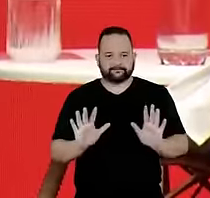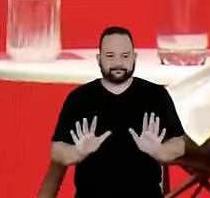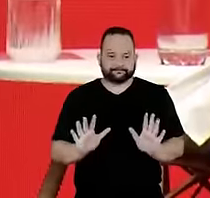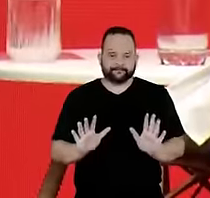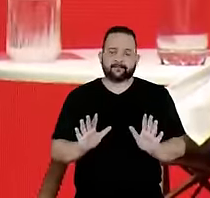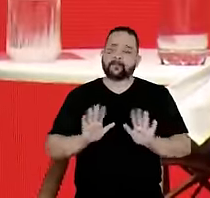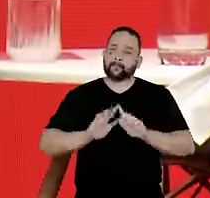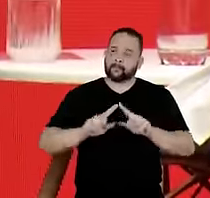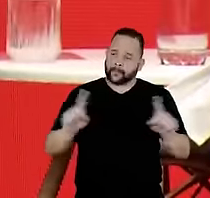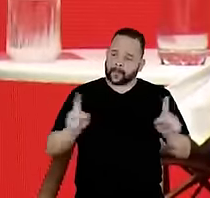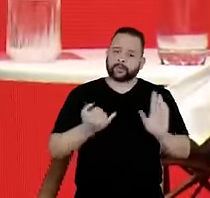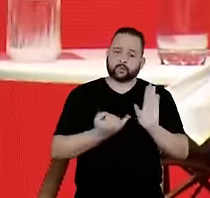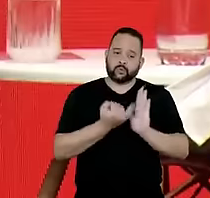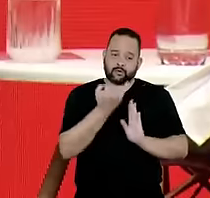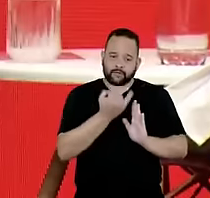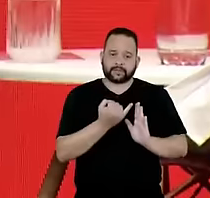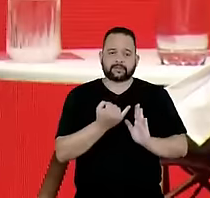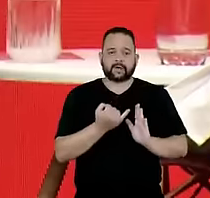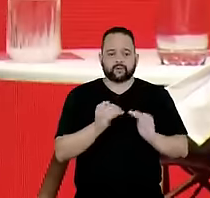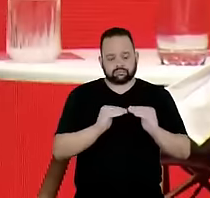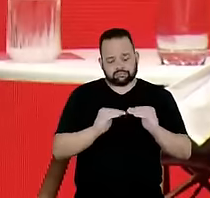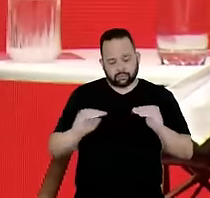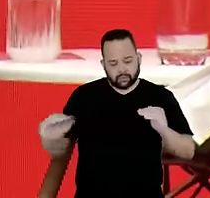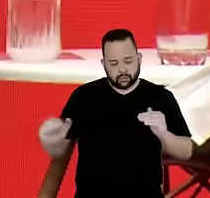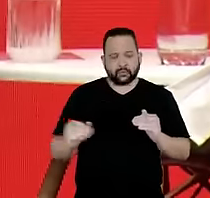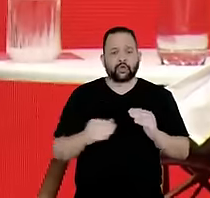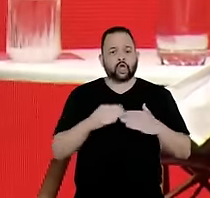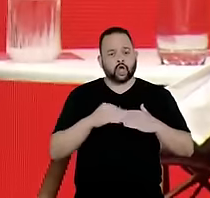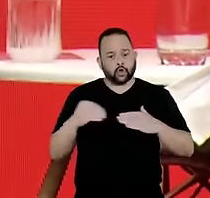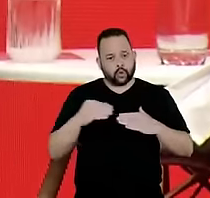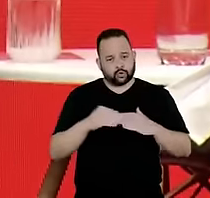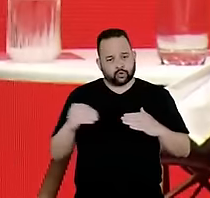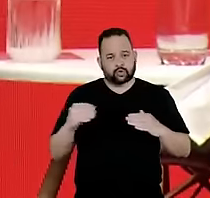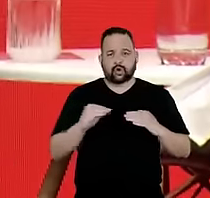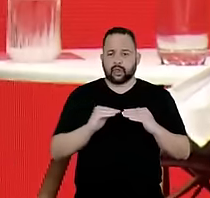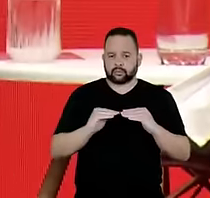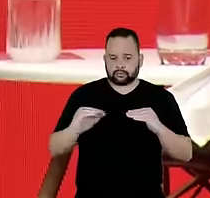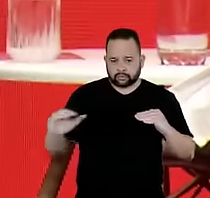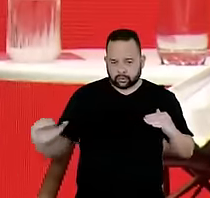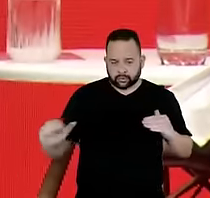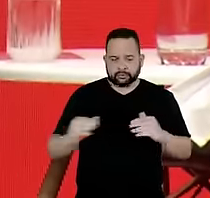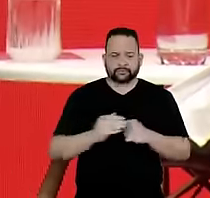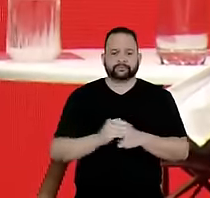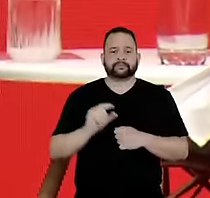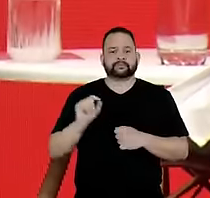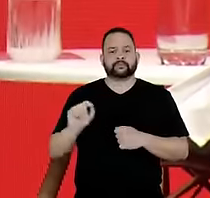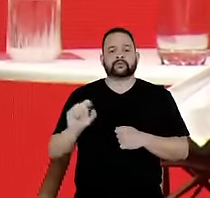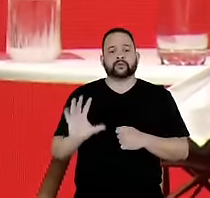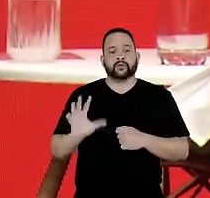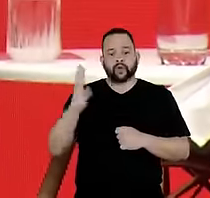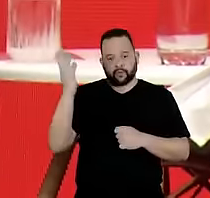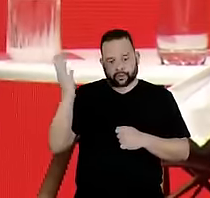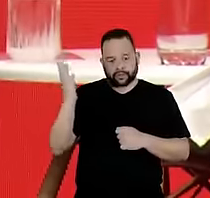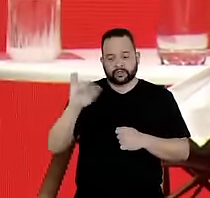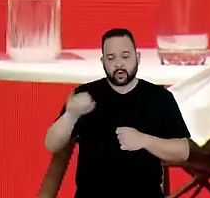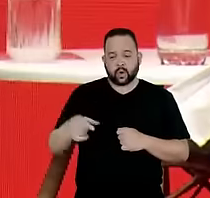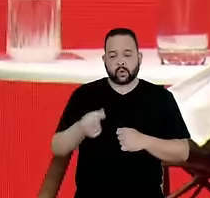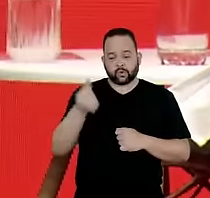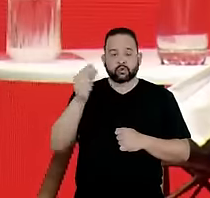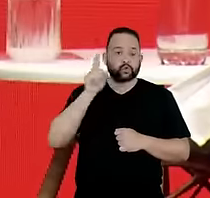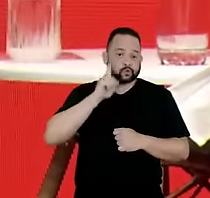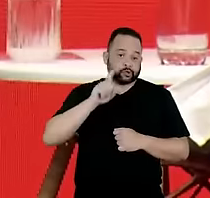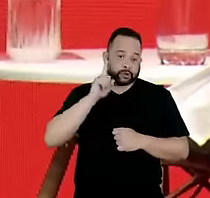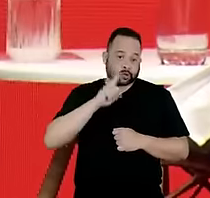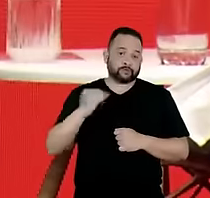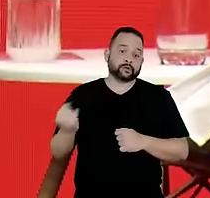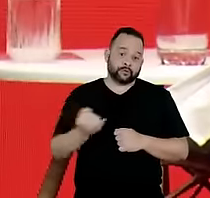dólar tranquilo né e eu acho que o que aconteceu recente com o juro americano é é importante tem tem um reflexo também